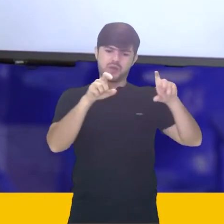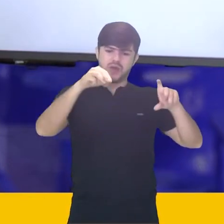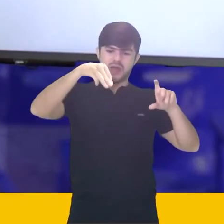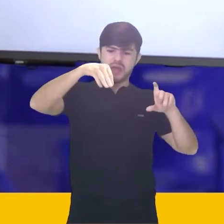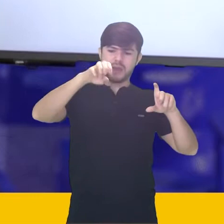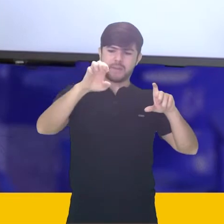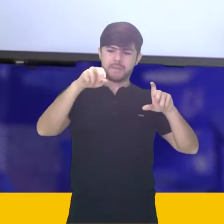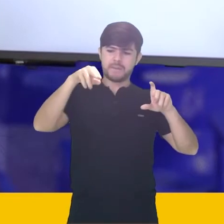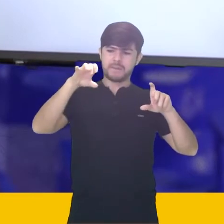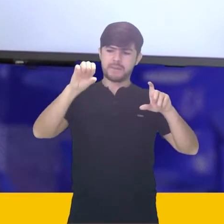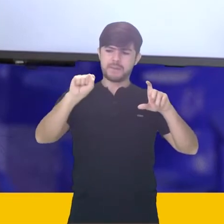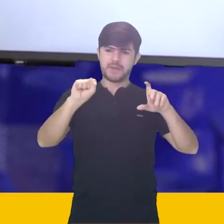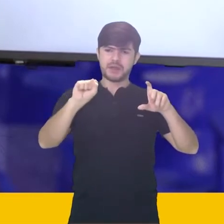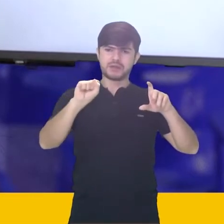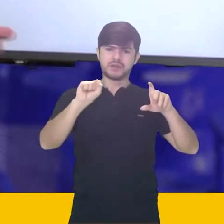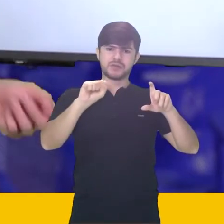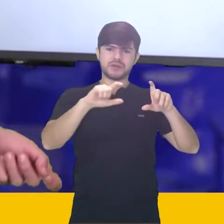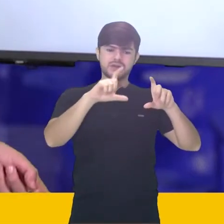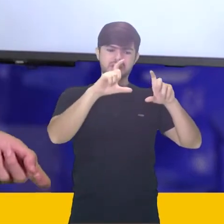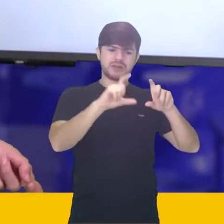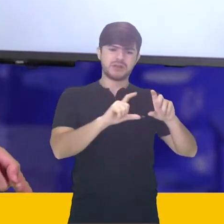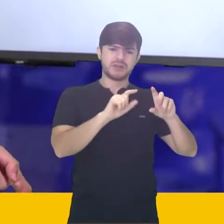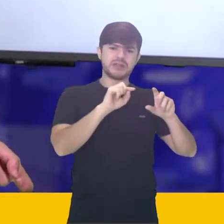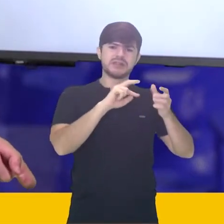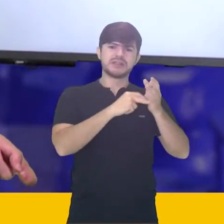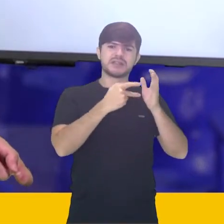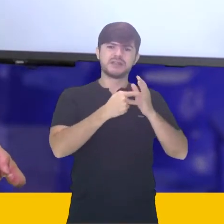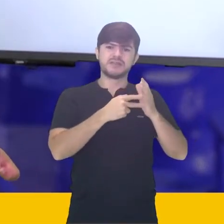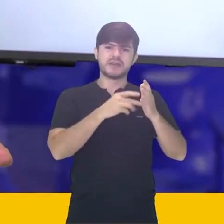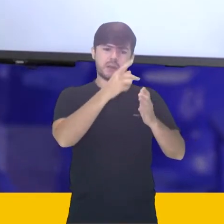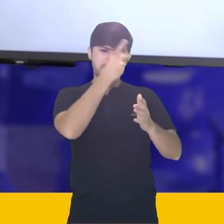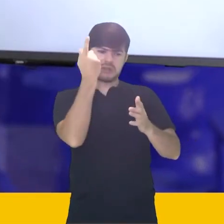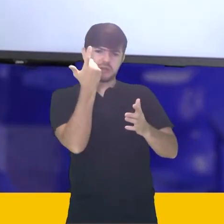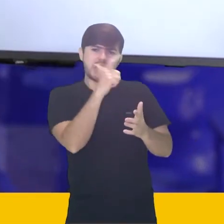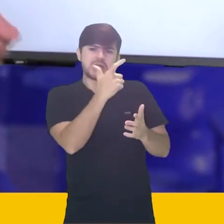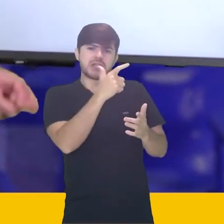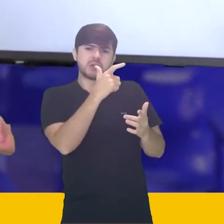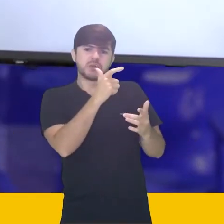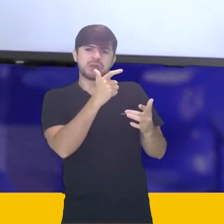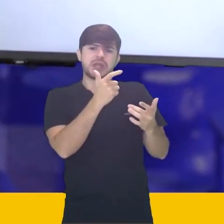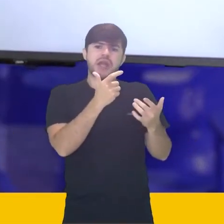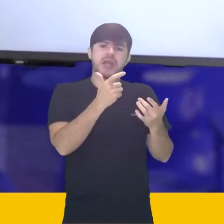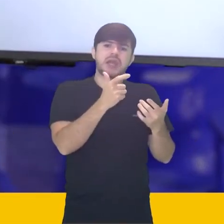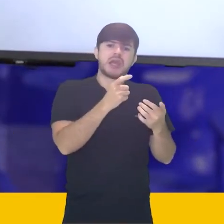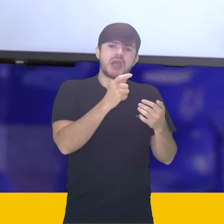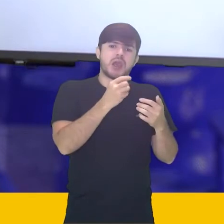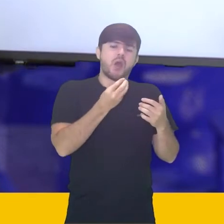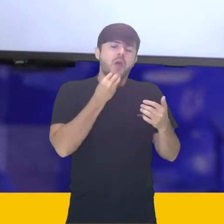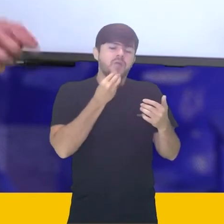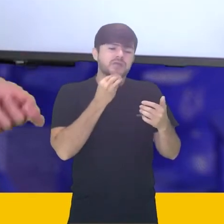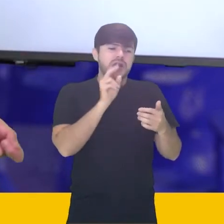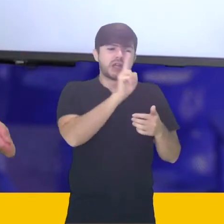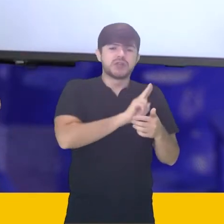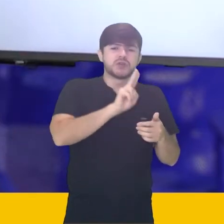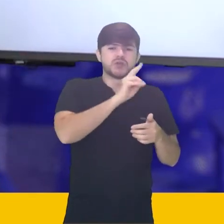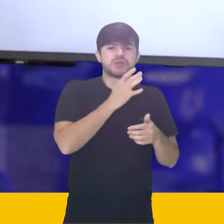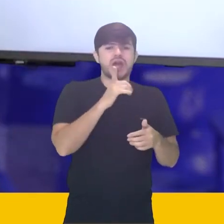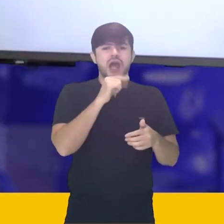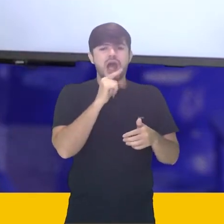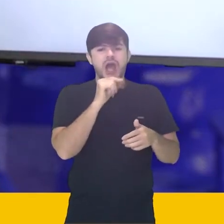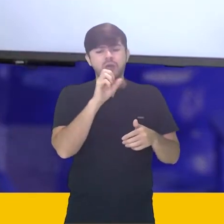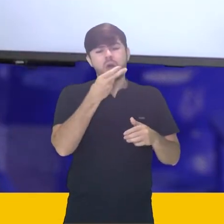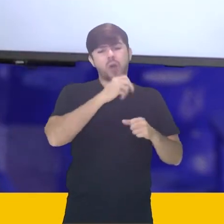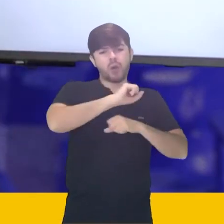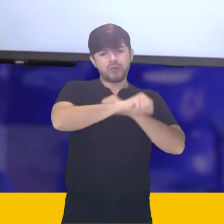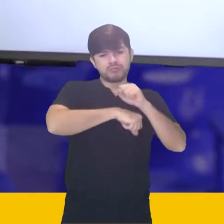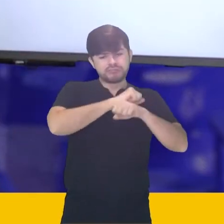e liga isso ao acesso à água, né? Lembrando aquela estatística que a gente colocou dos 40% da população